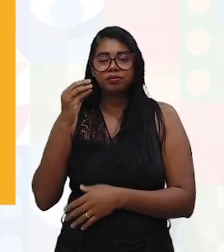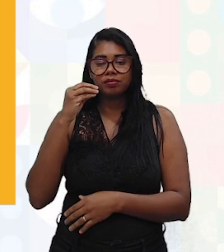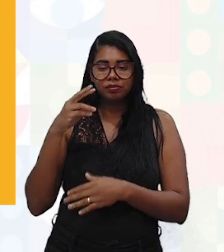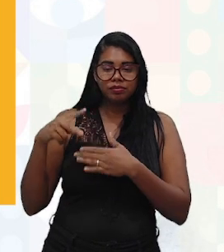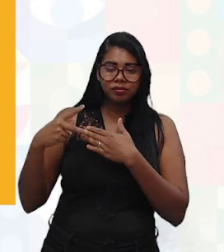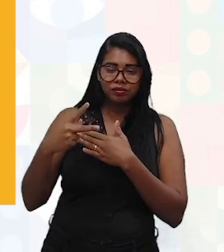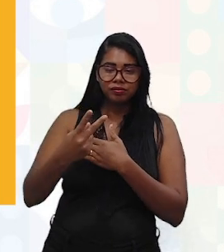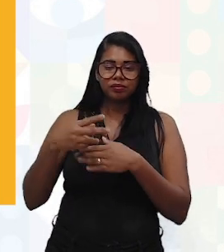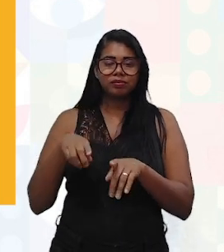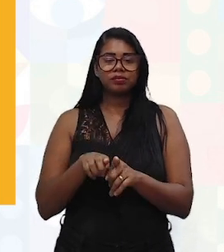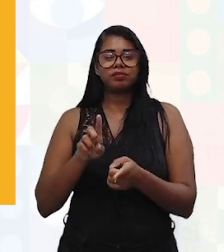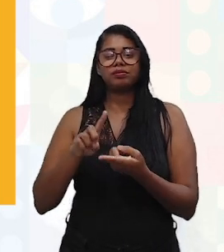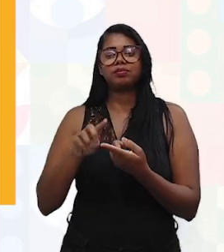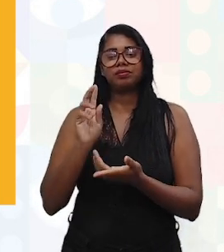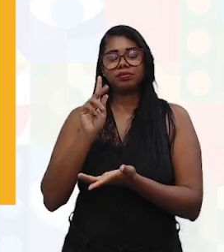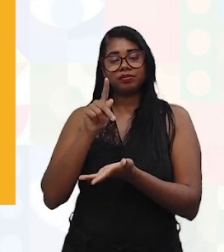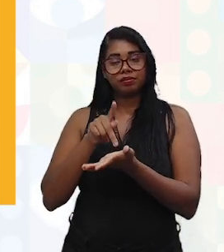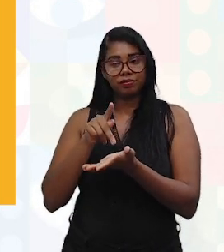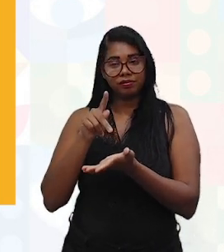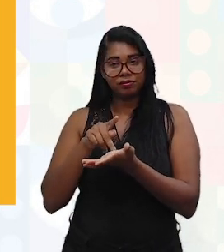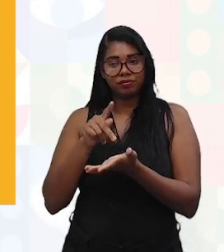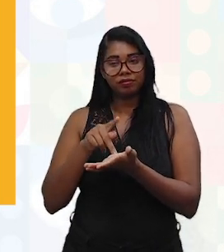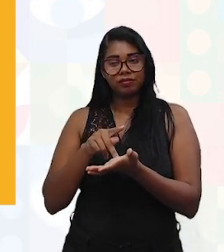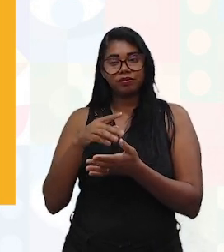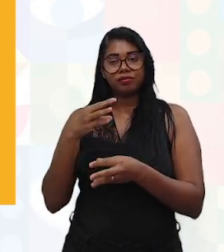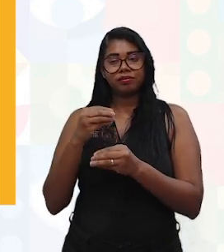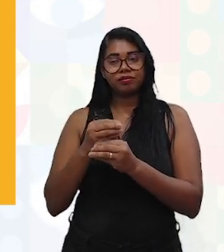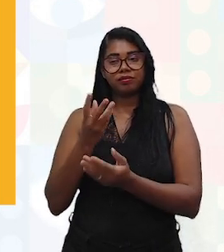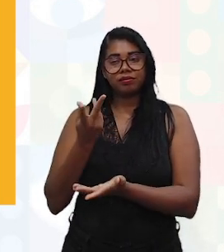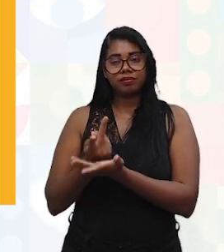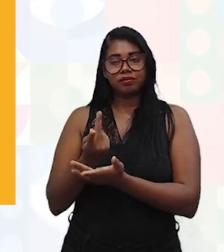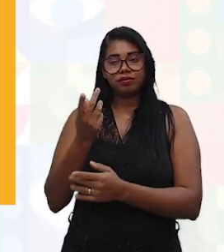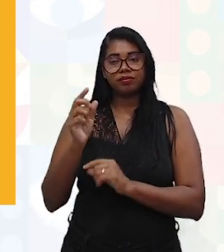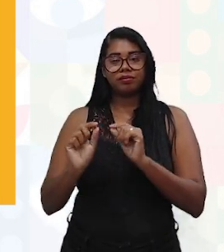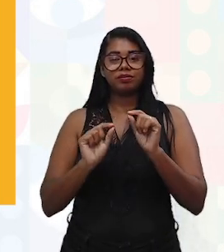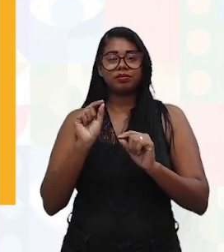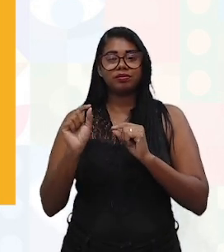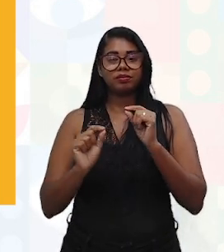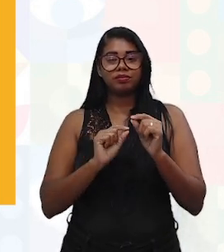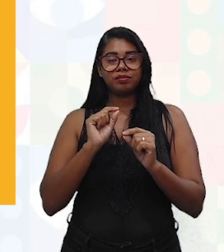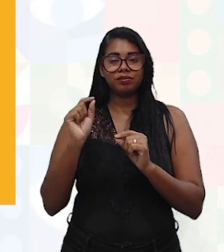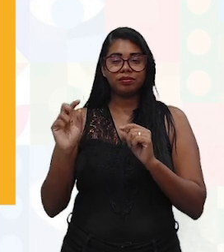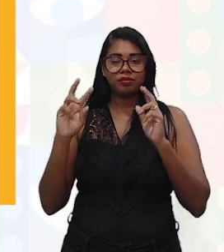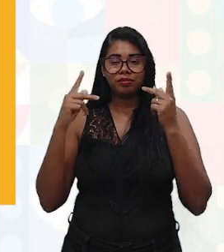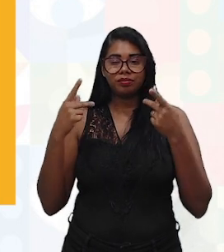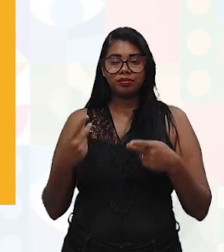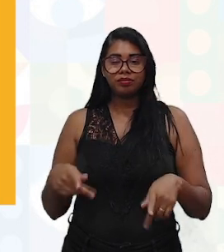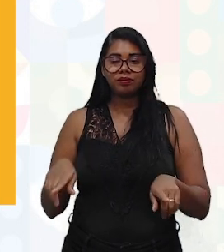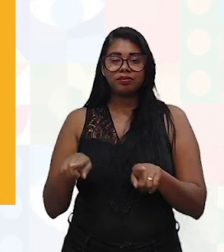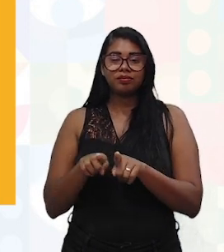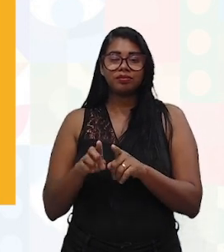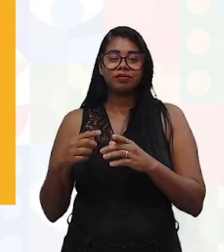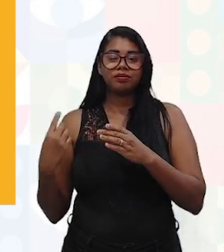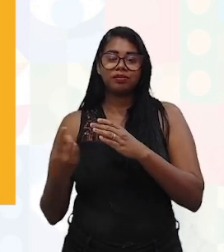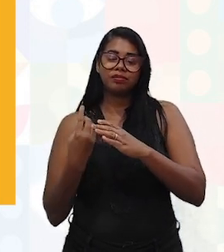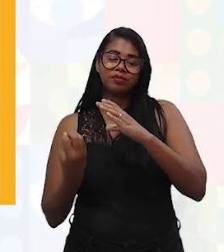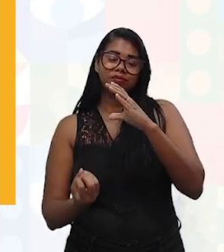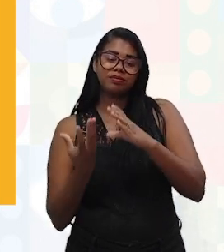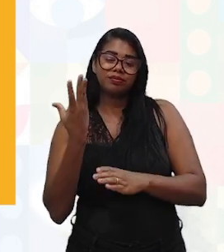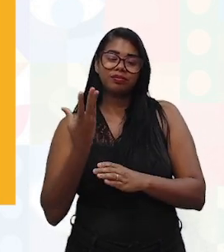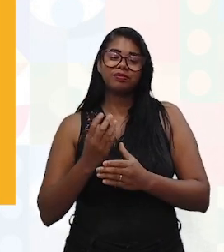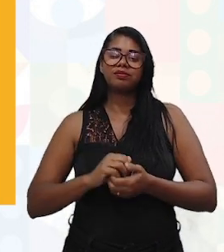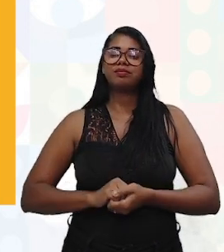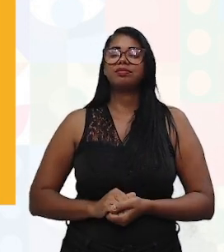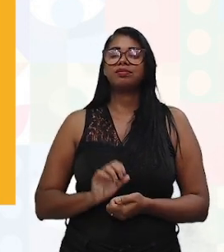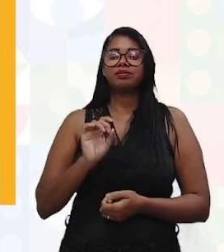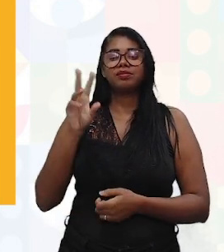ali. Na verdade, a gente faz com que a resiliência ela possa surgir. E